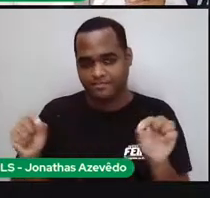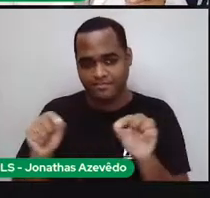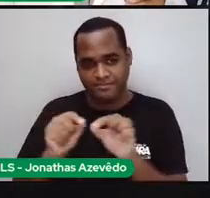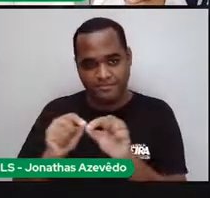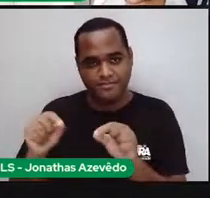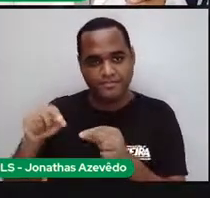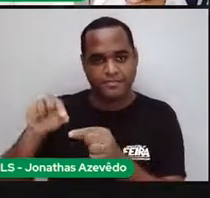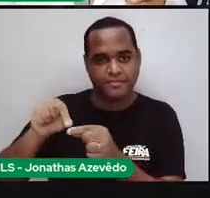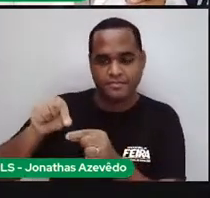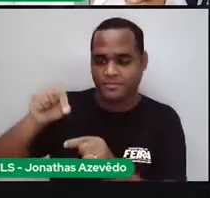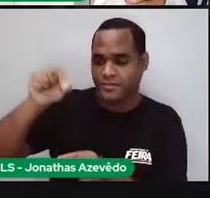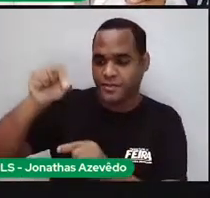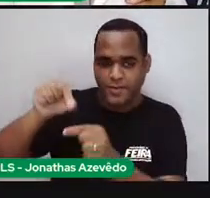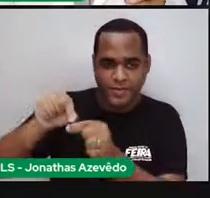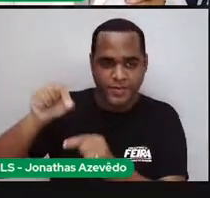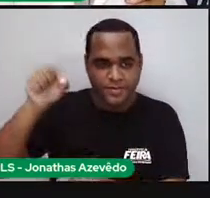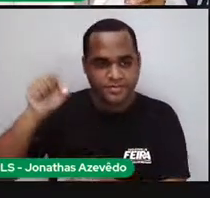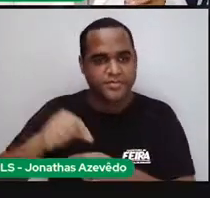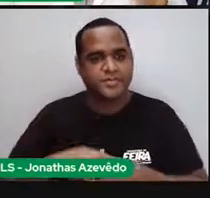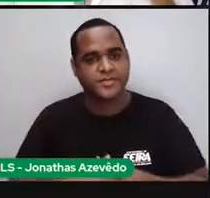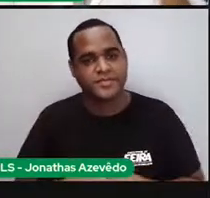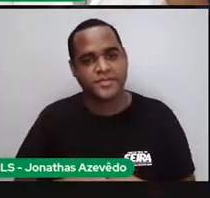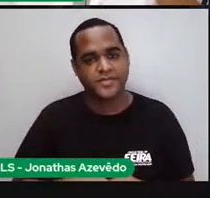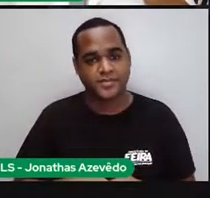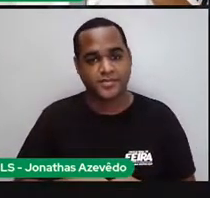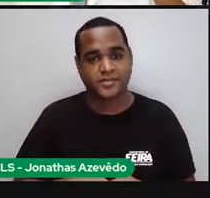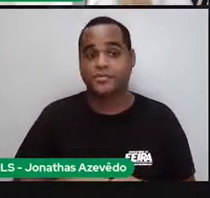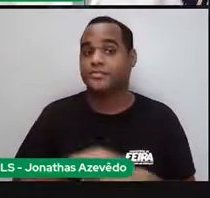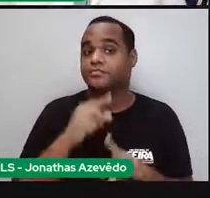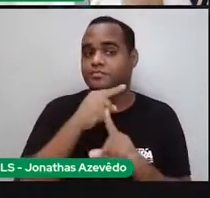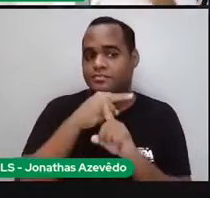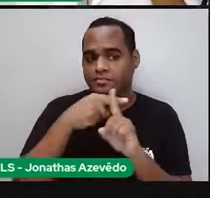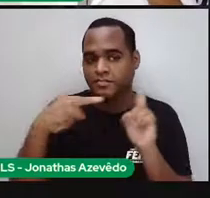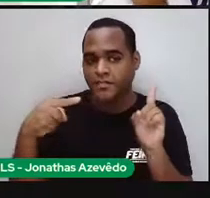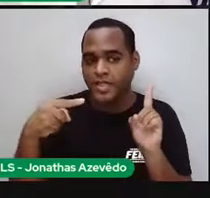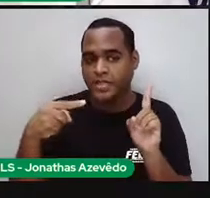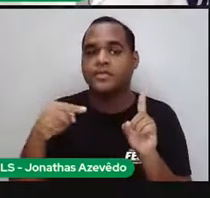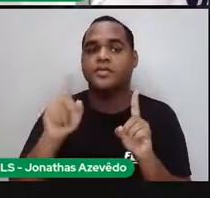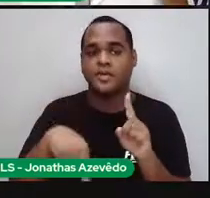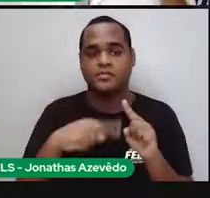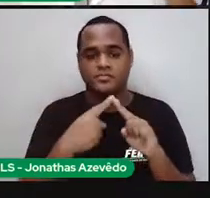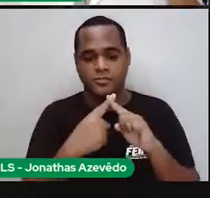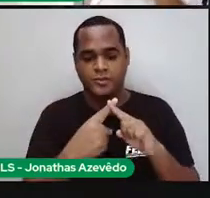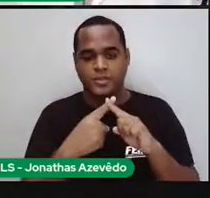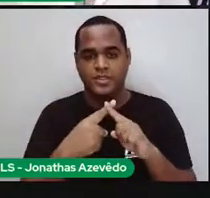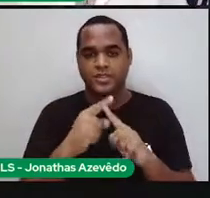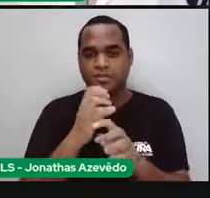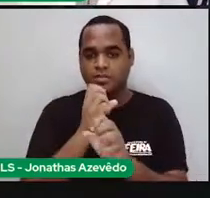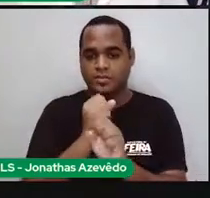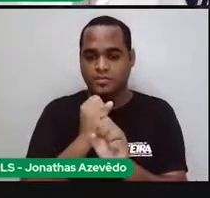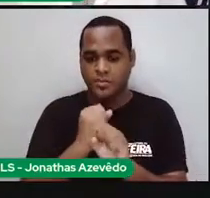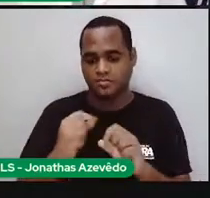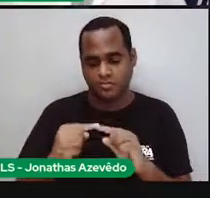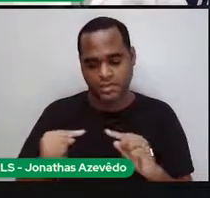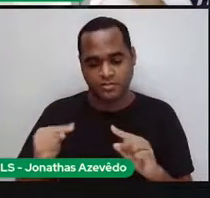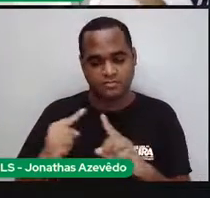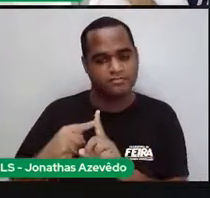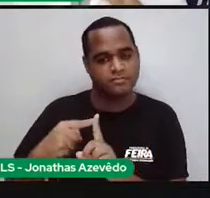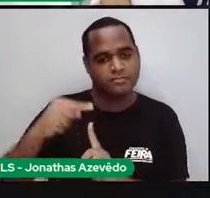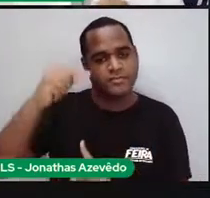e a medida da altura metade da multiplicação do comprimento pela